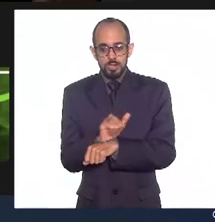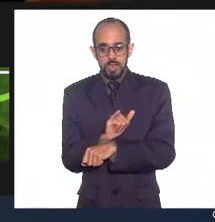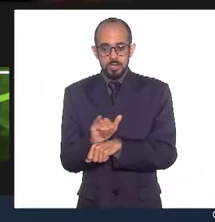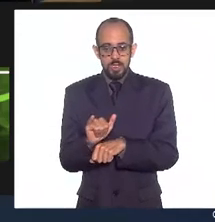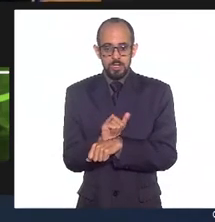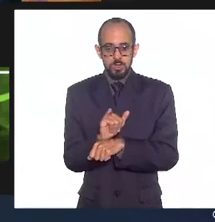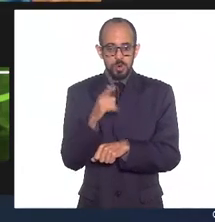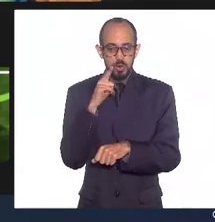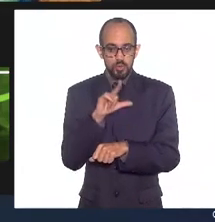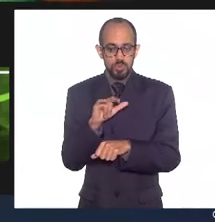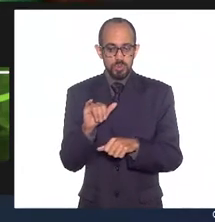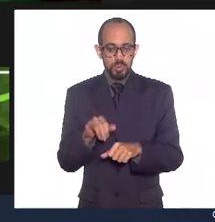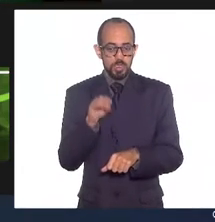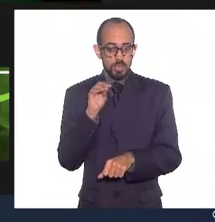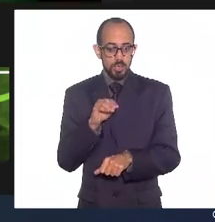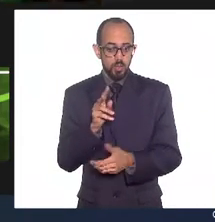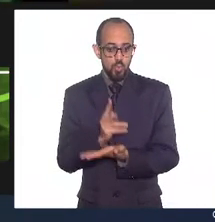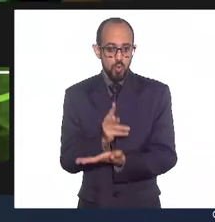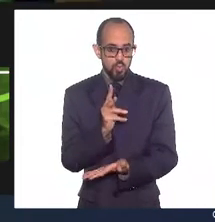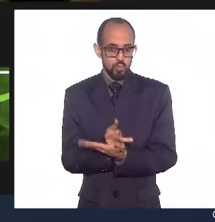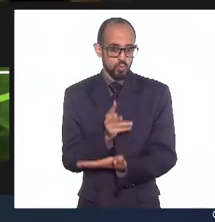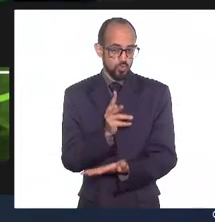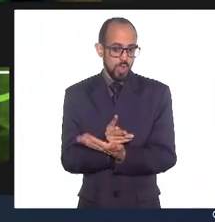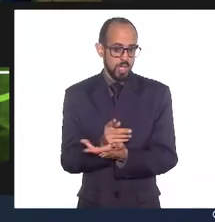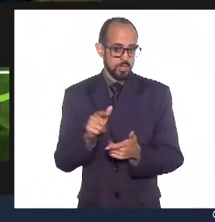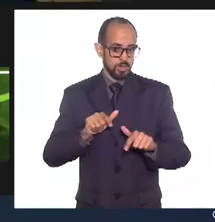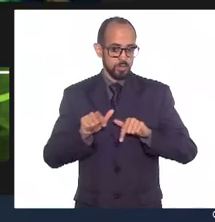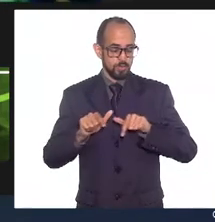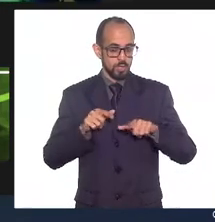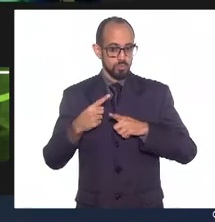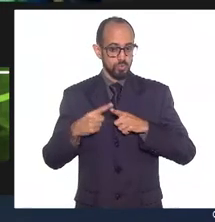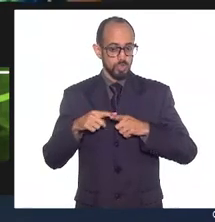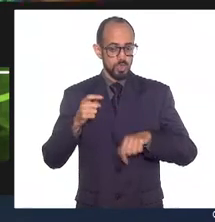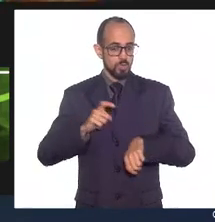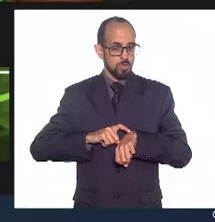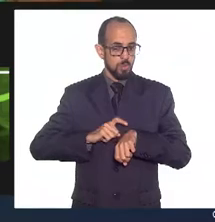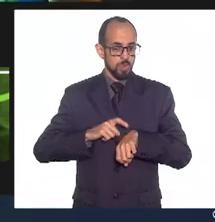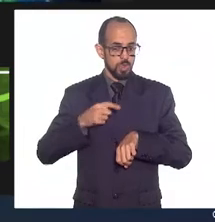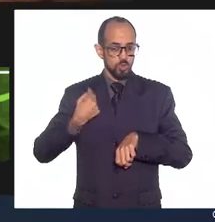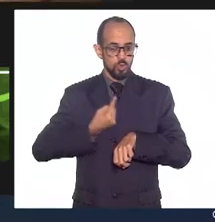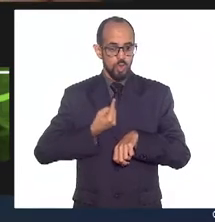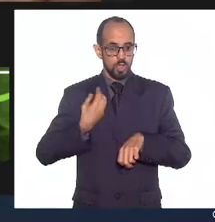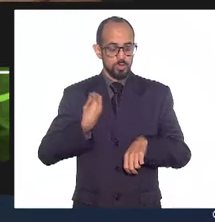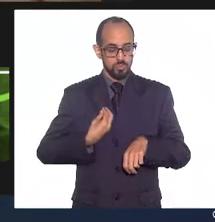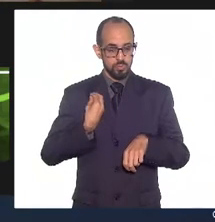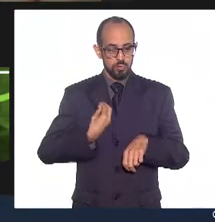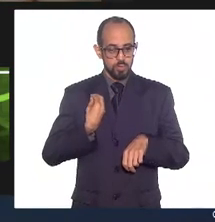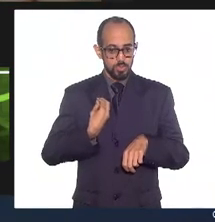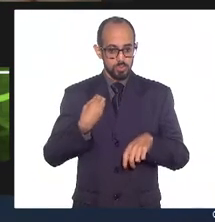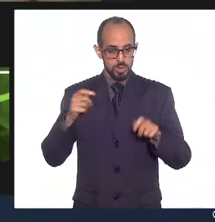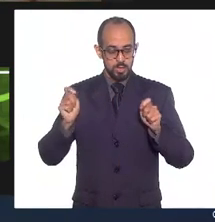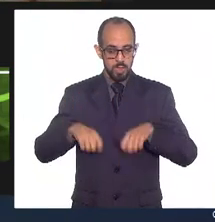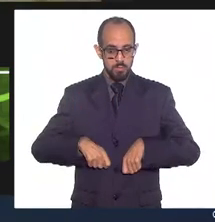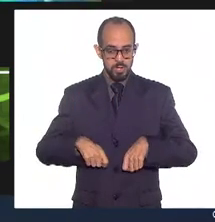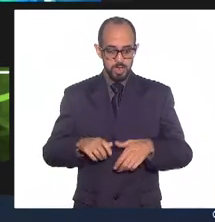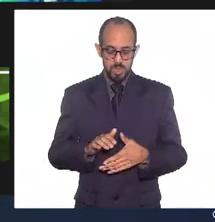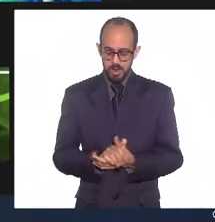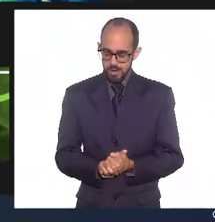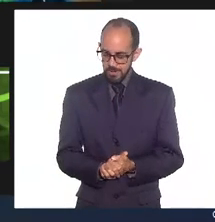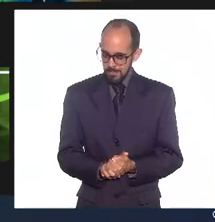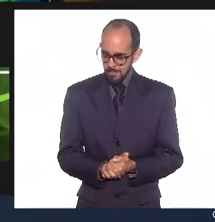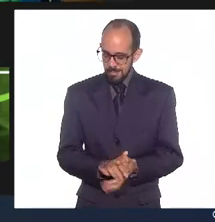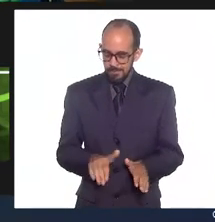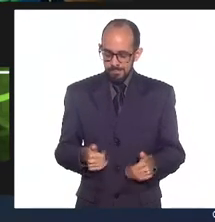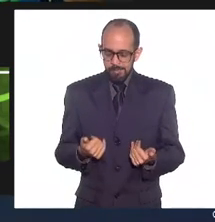preservada uma vez que nós vivemos exatamente desses recursos muito